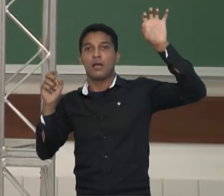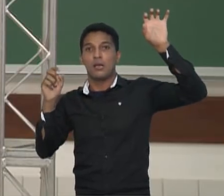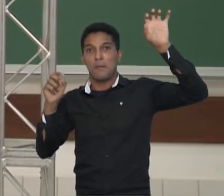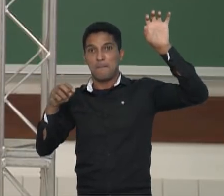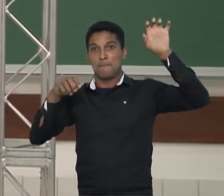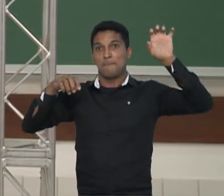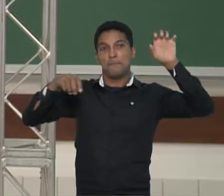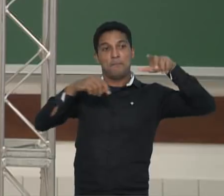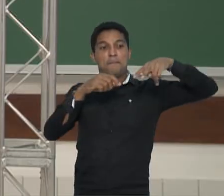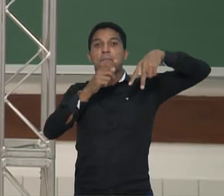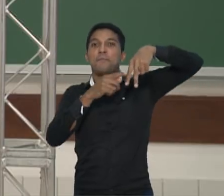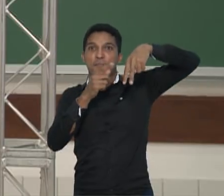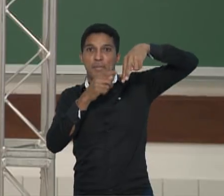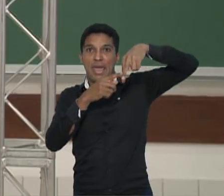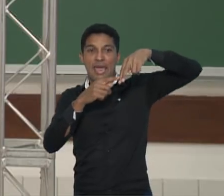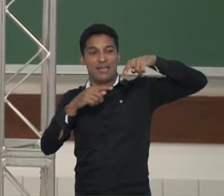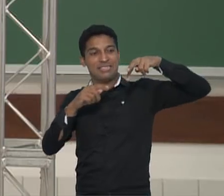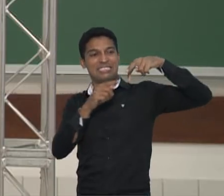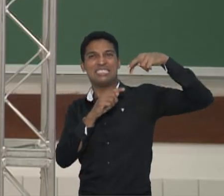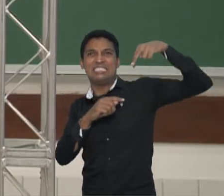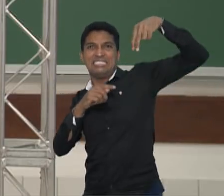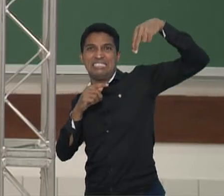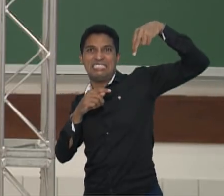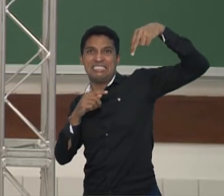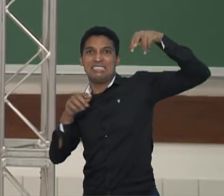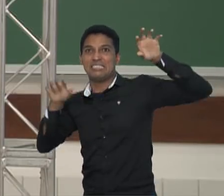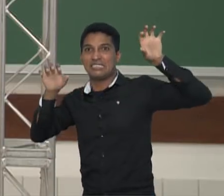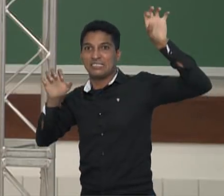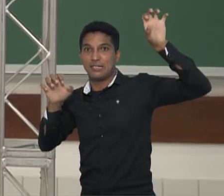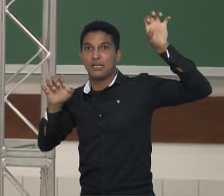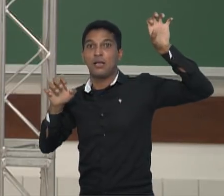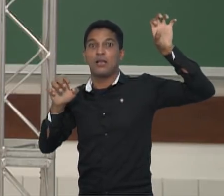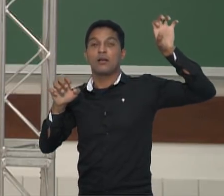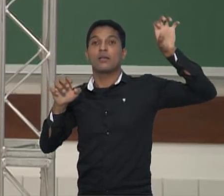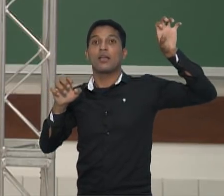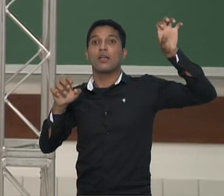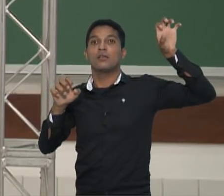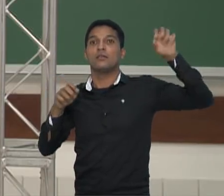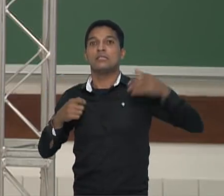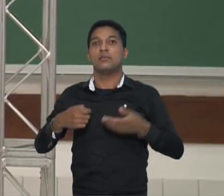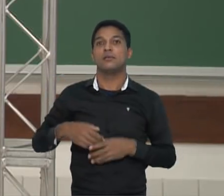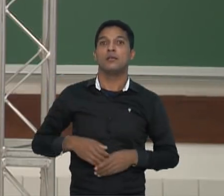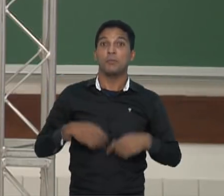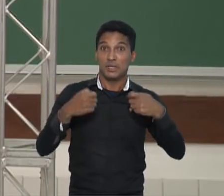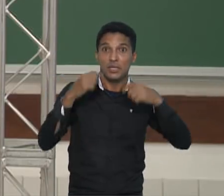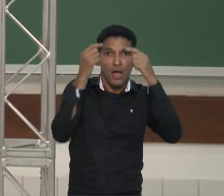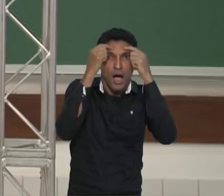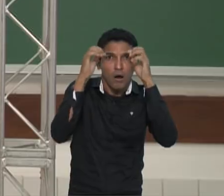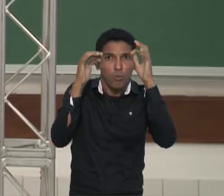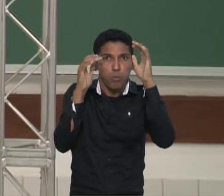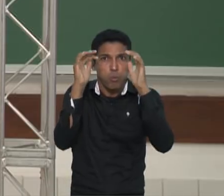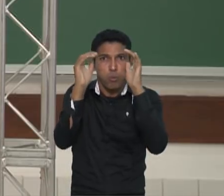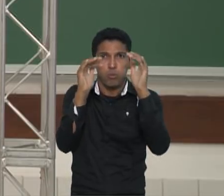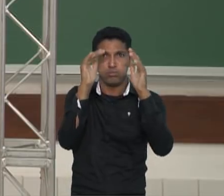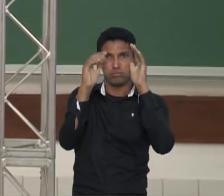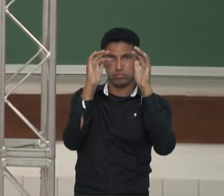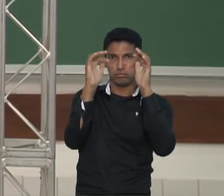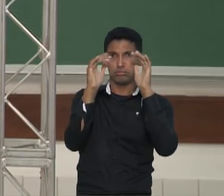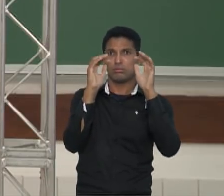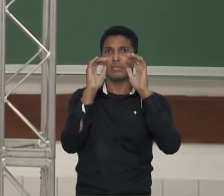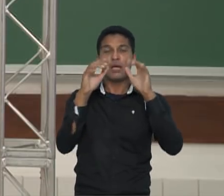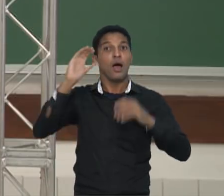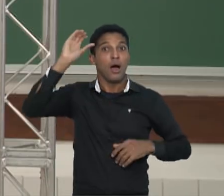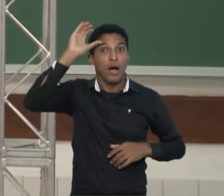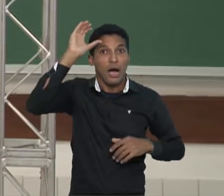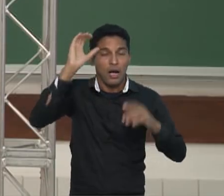pé ou uma perna para poder me apoiar, então isso exige uma coordenação motora muito grande, uma